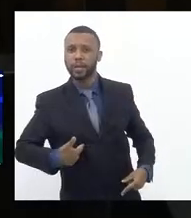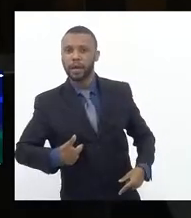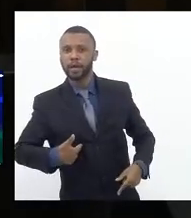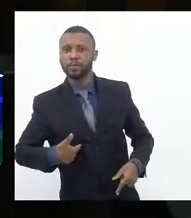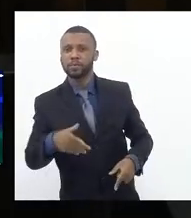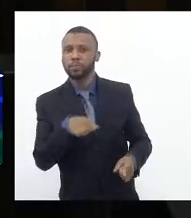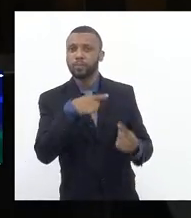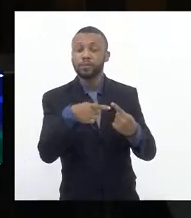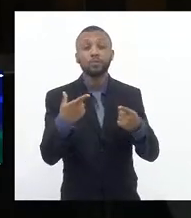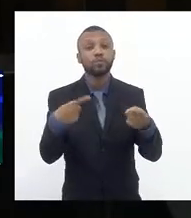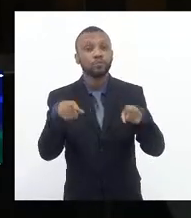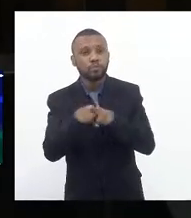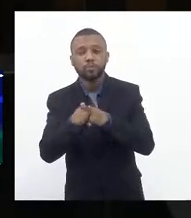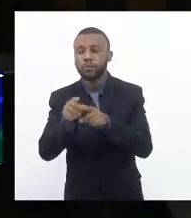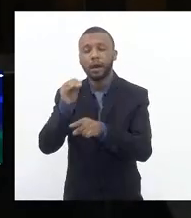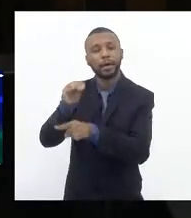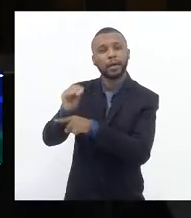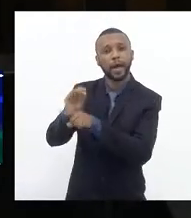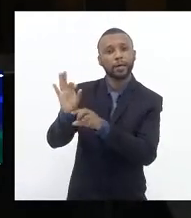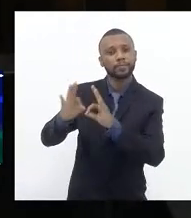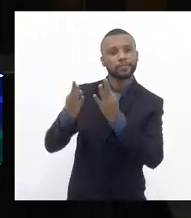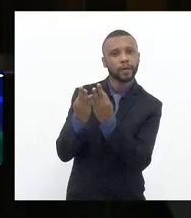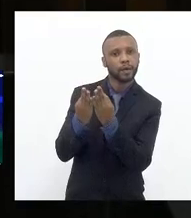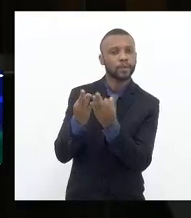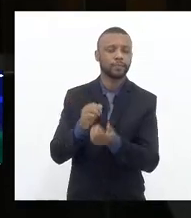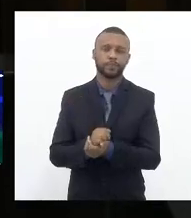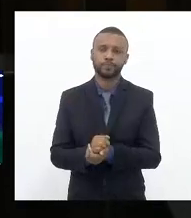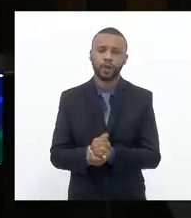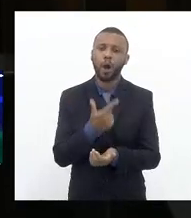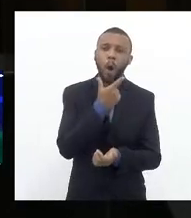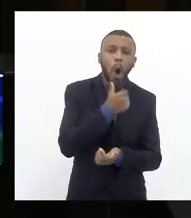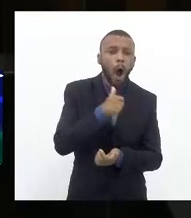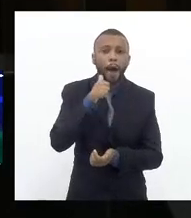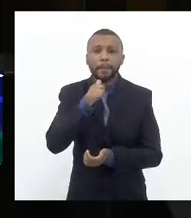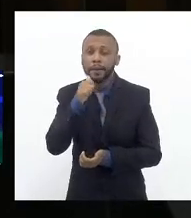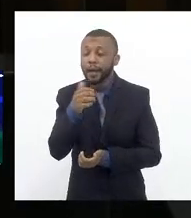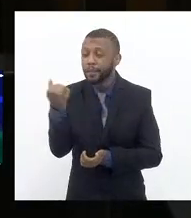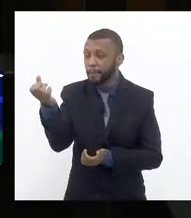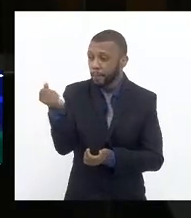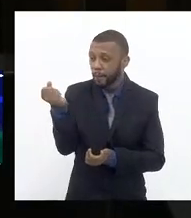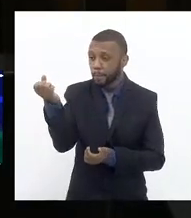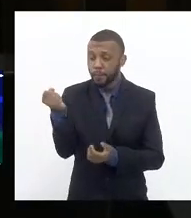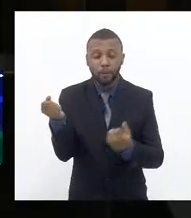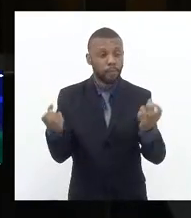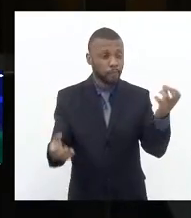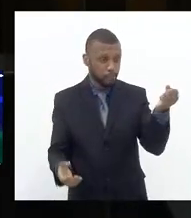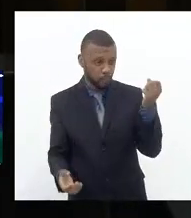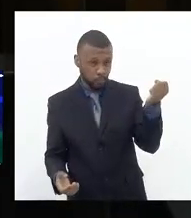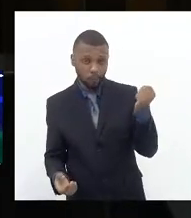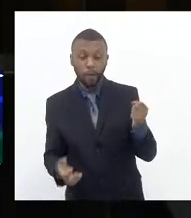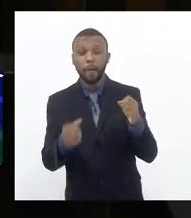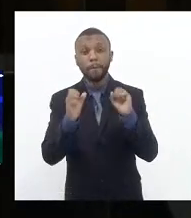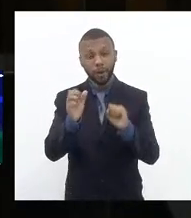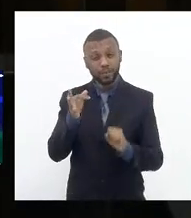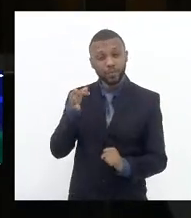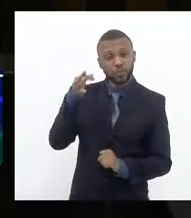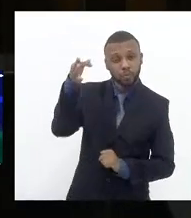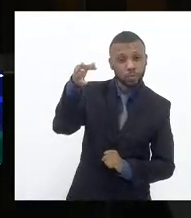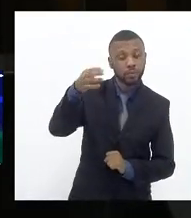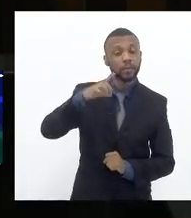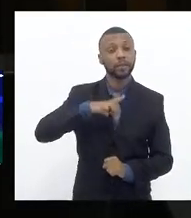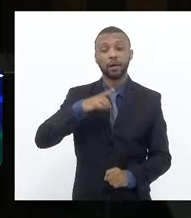desse governo, uma pensionista ou um pensionista pode ficar, no final das contas, com uma